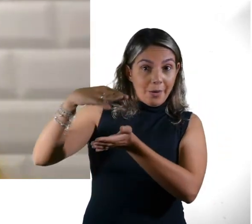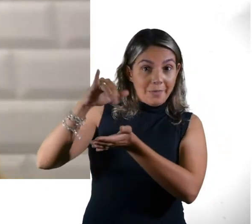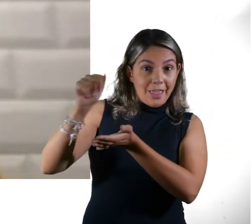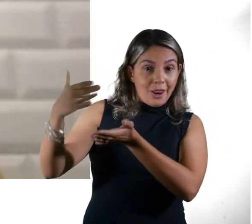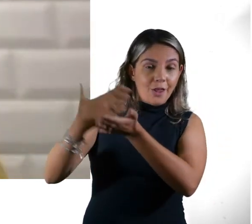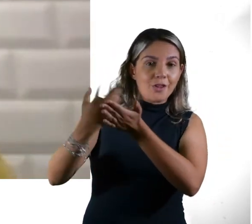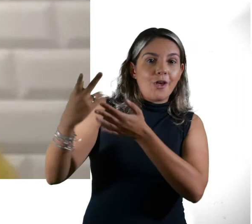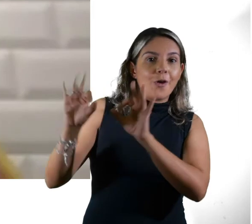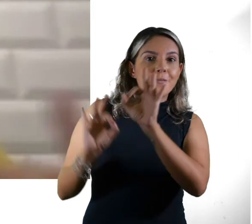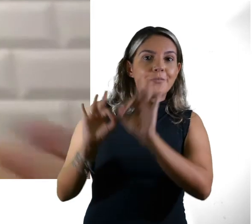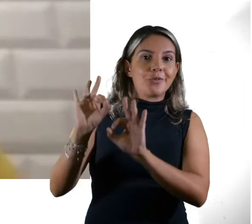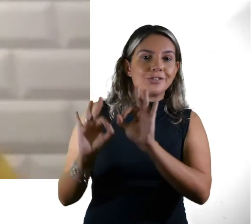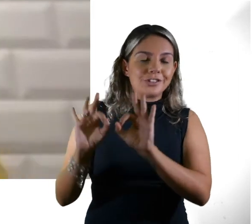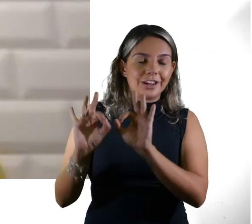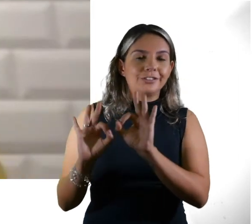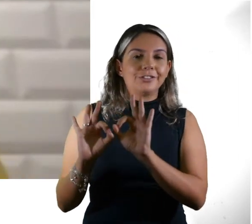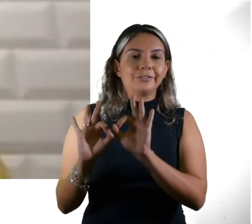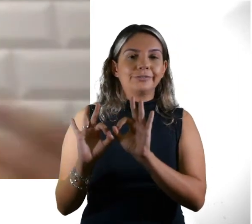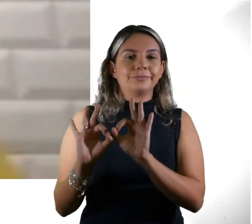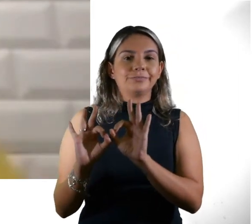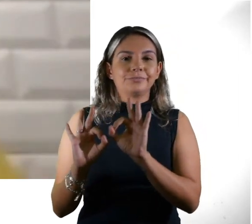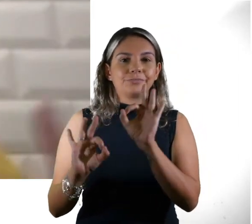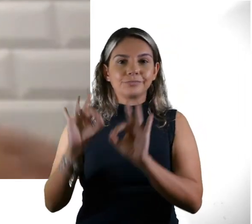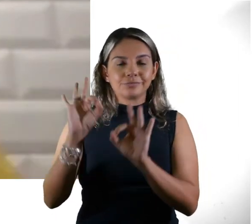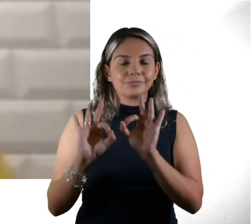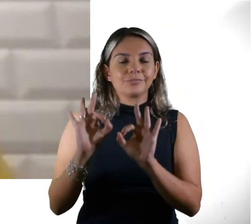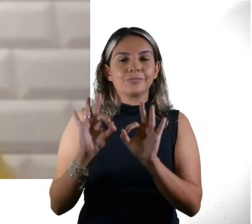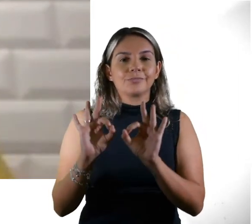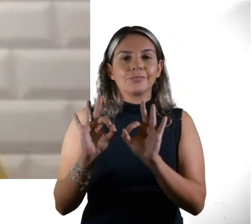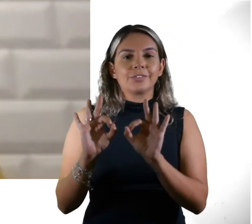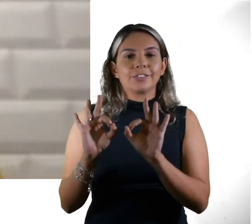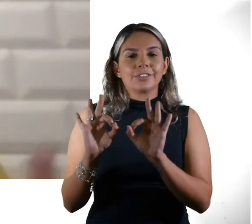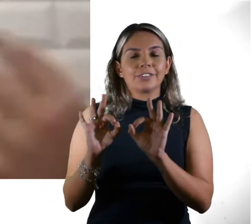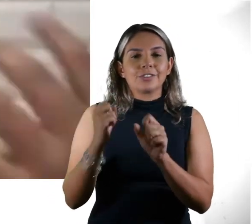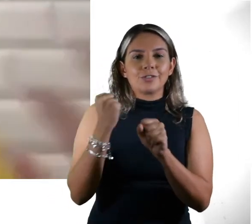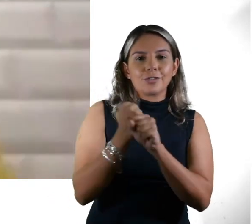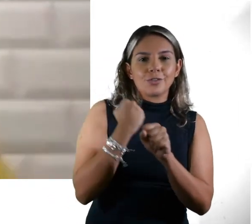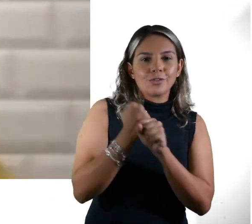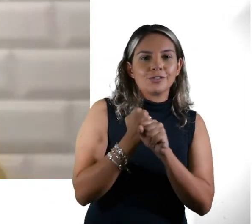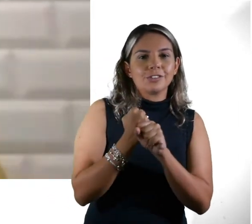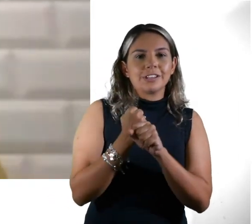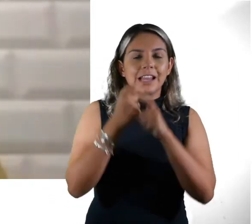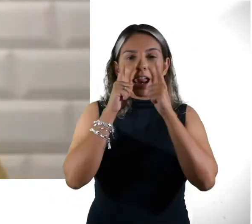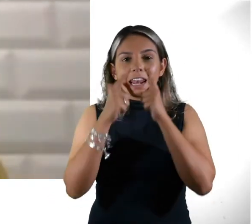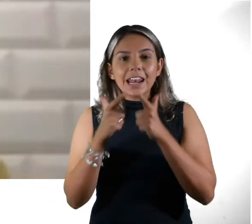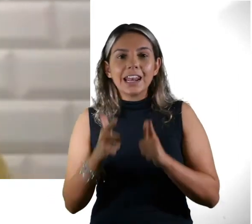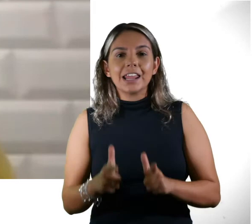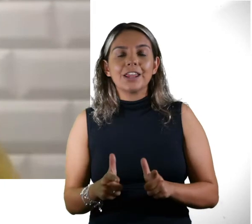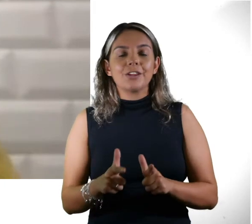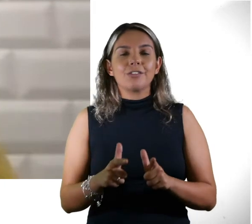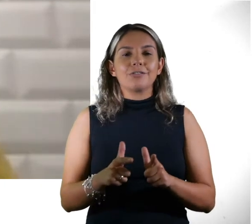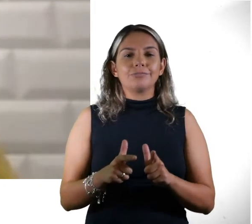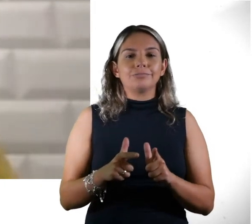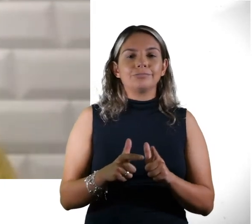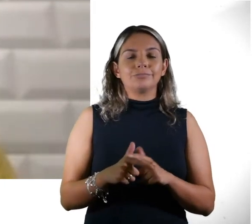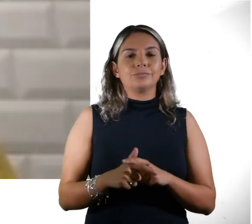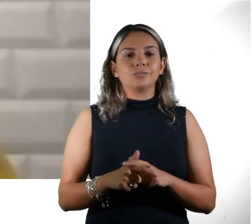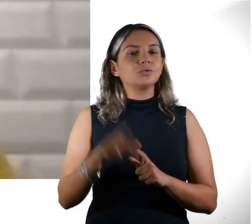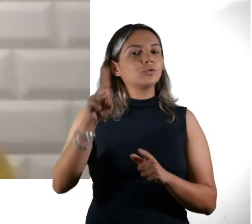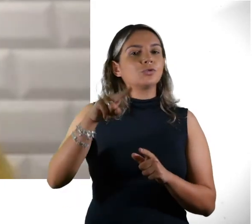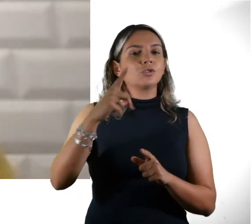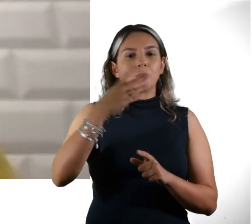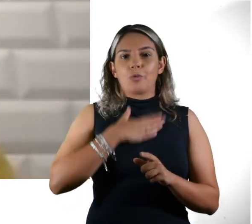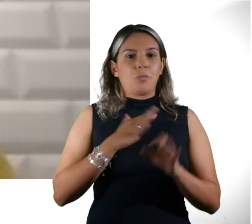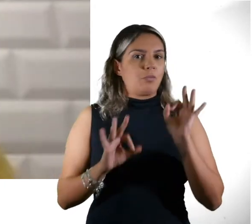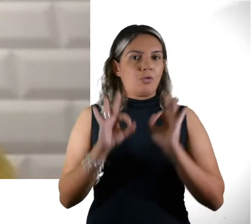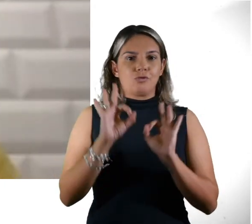o seu projeto, esse projeto com os neologismos, com a subversão da língua, etc, etc. Nunca foi o meu